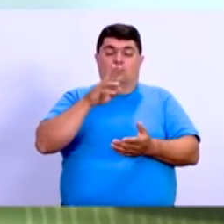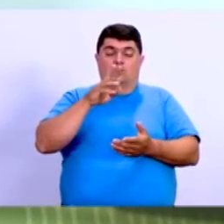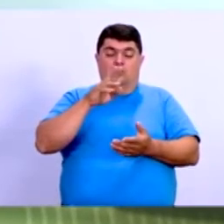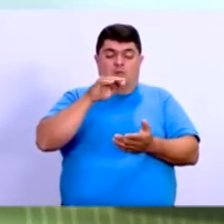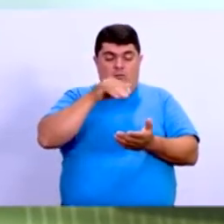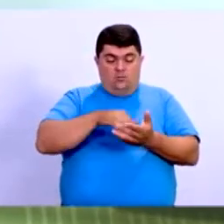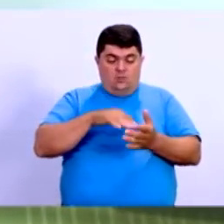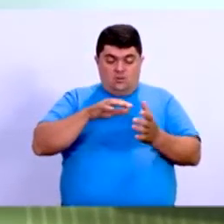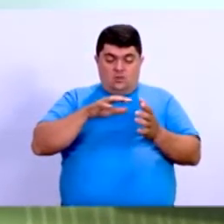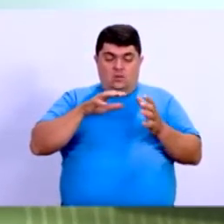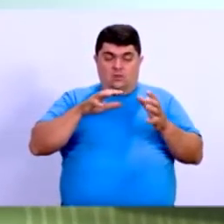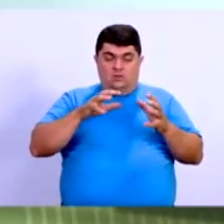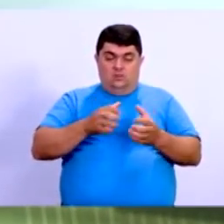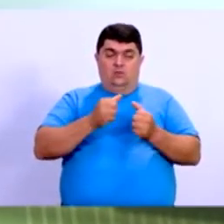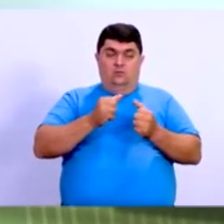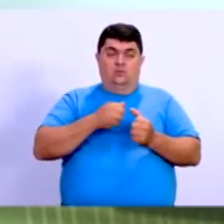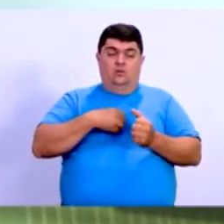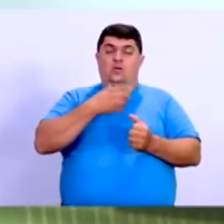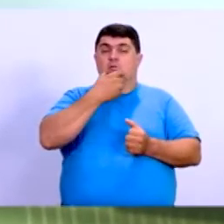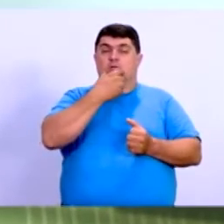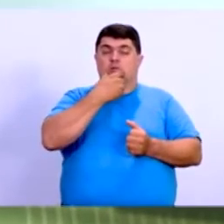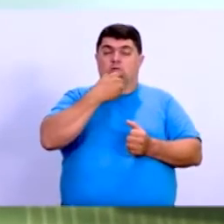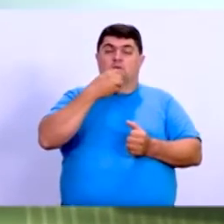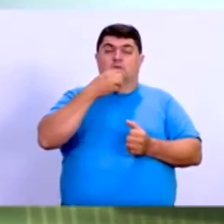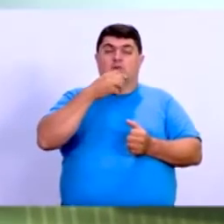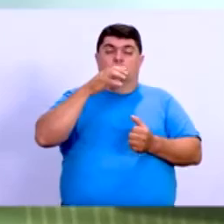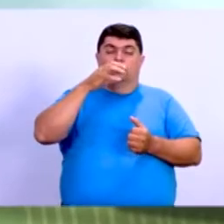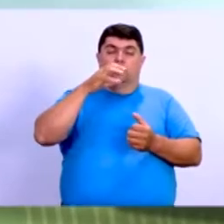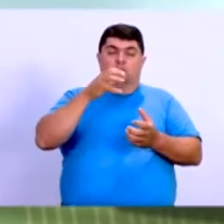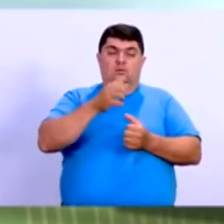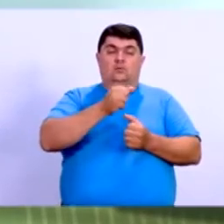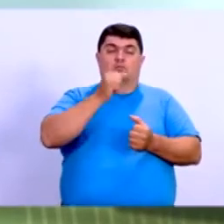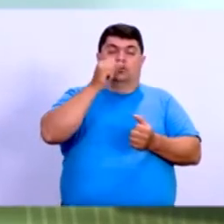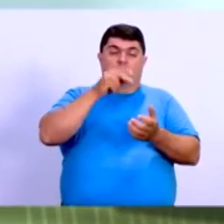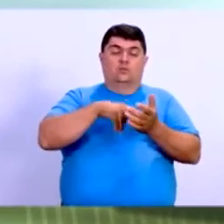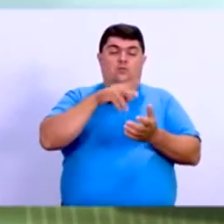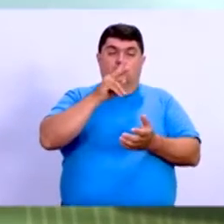sucesso, em inglês. Você não vai pegar essa mensagem de retorno e